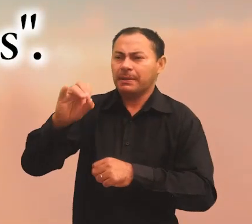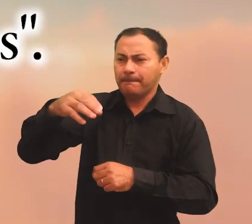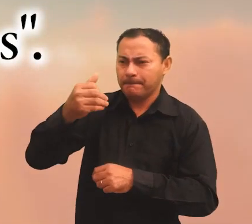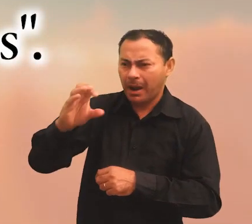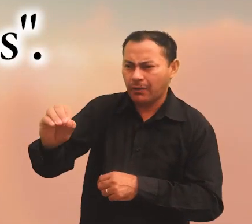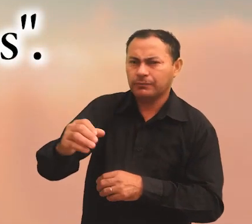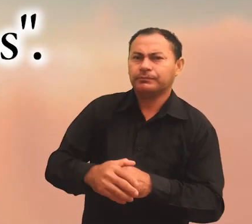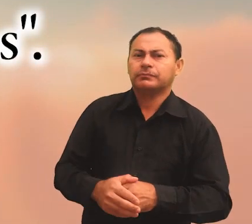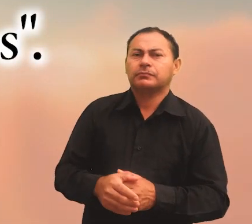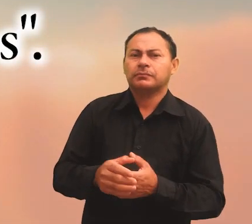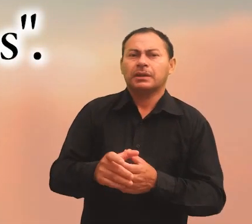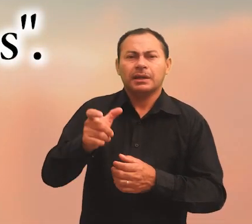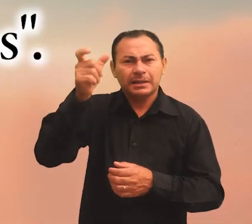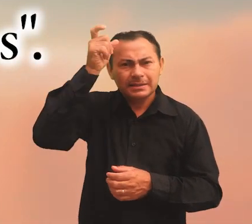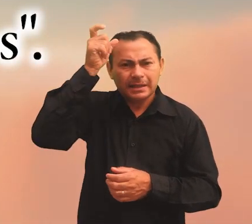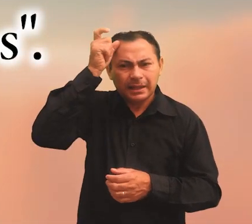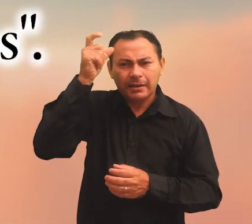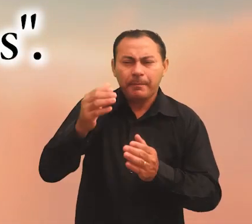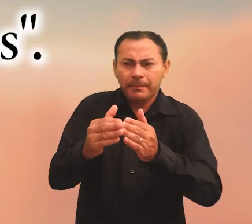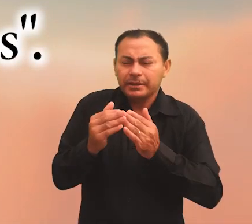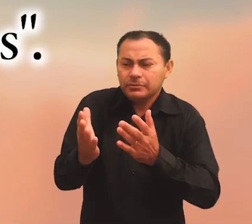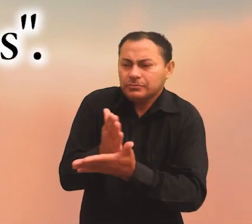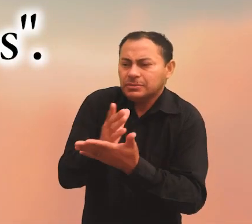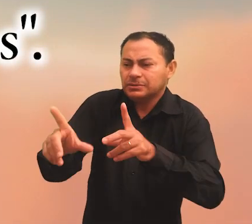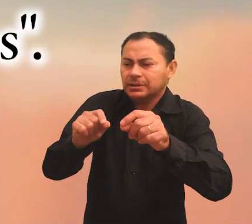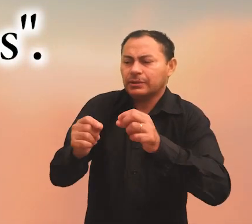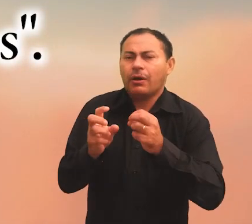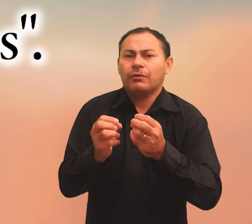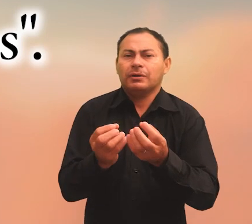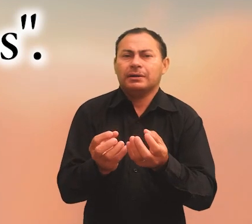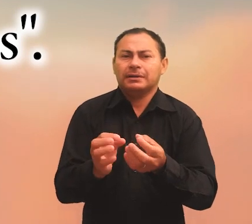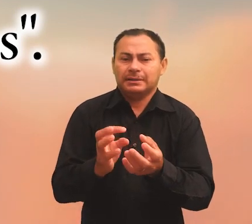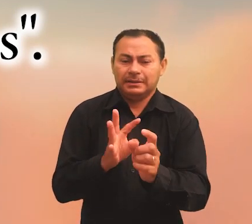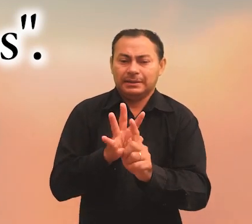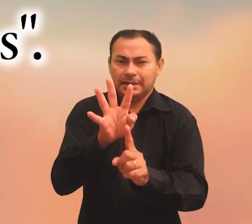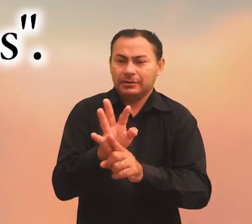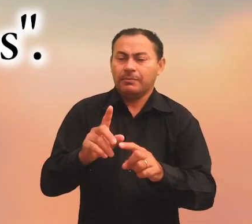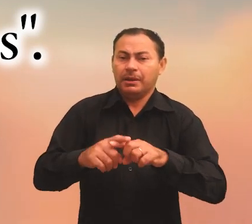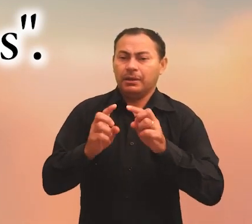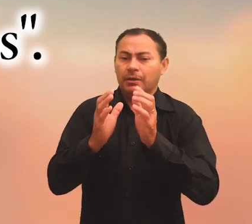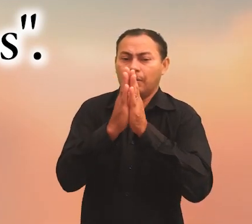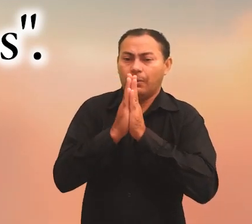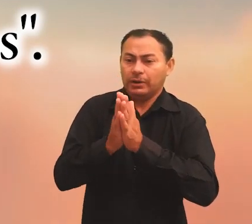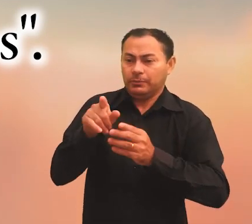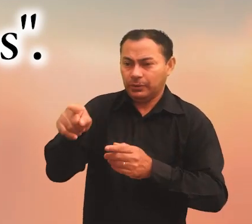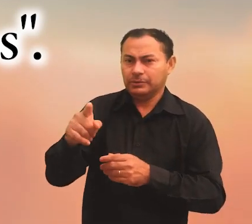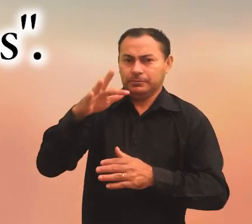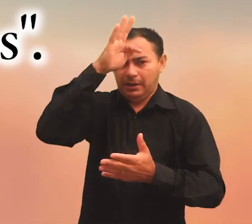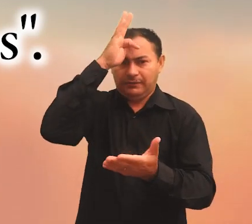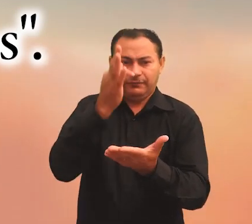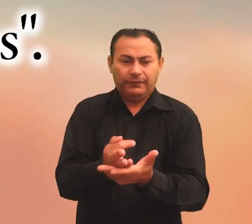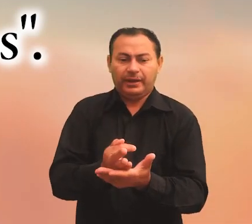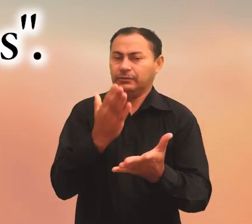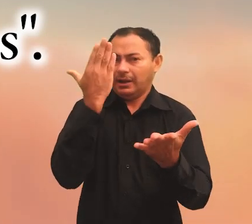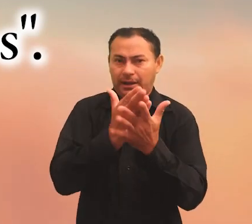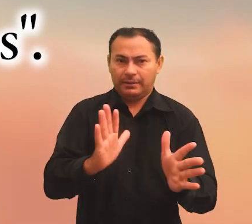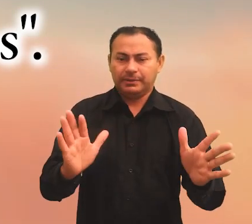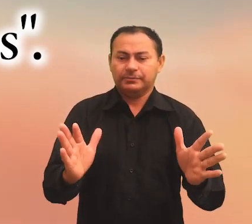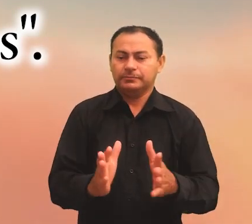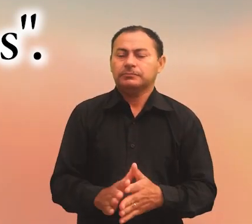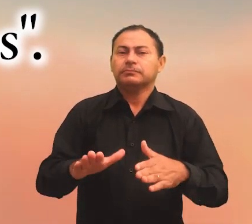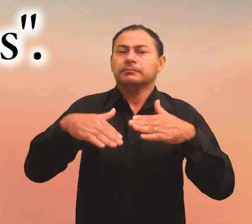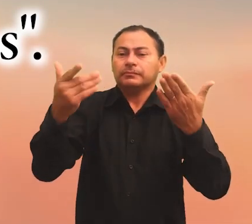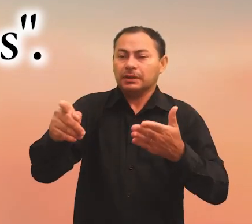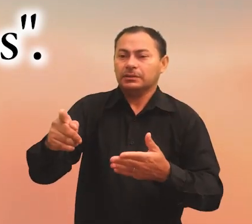Simão, Satanás pediu vocês para peneirá-los como trigo, mas eu orei por vocês para que a sua fé não